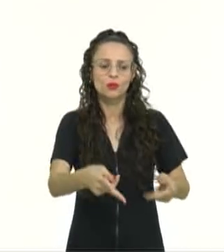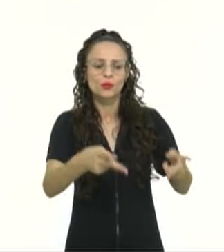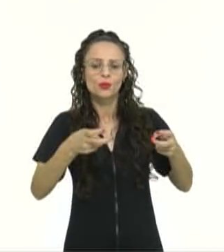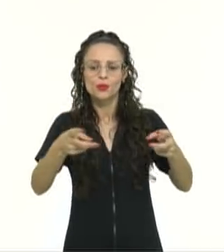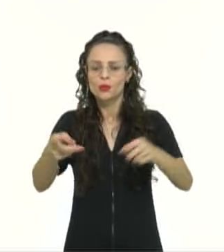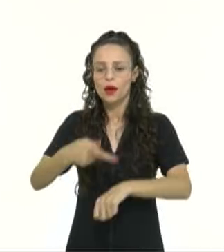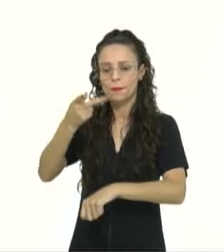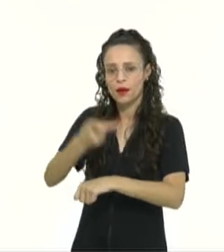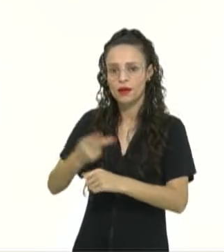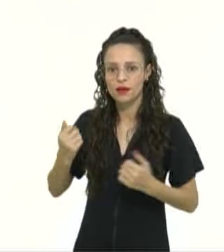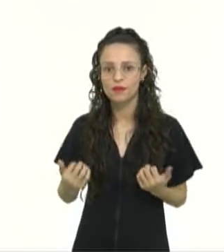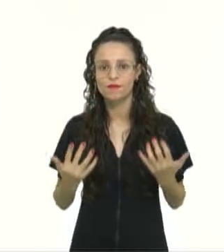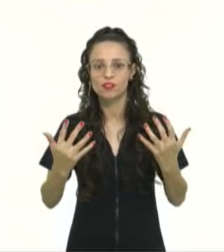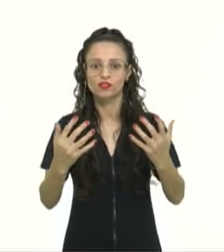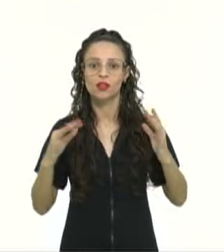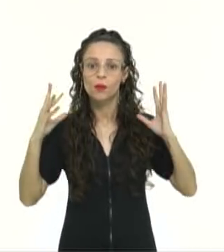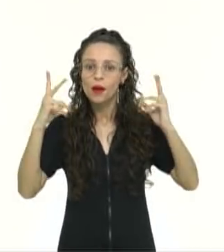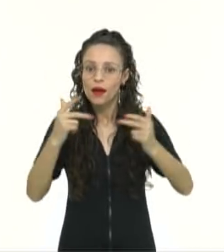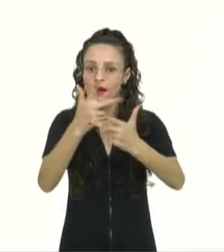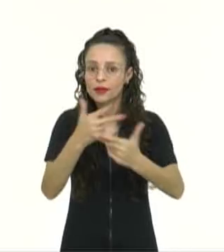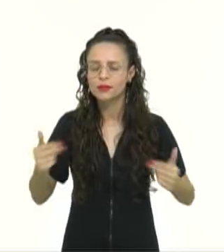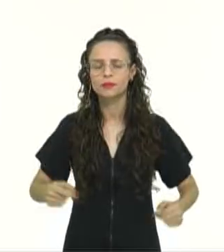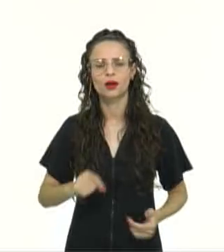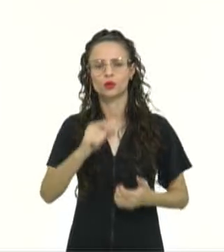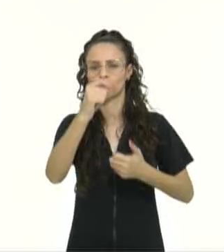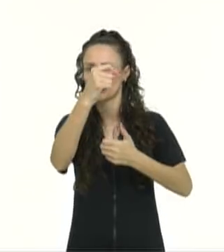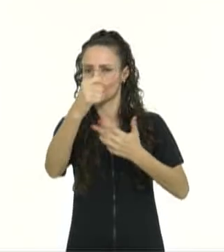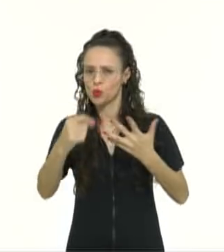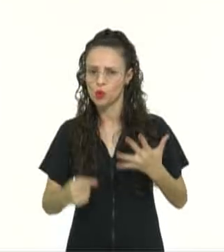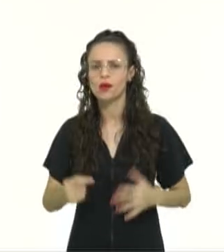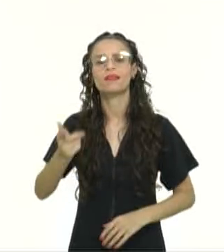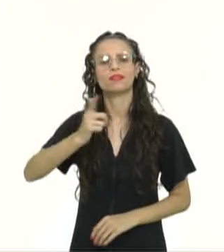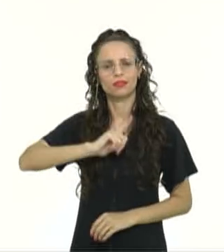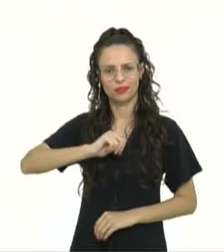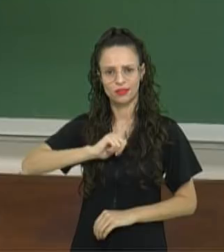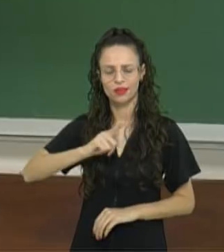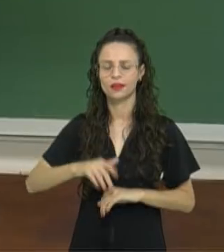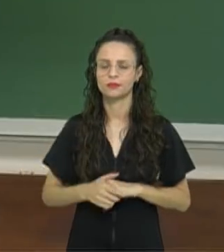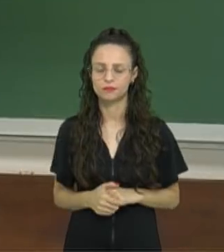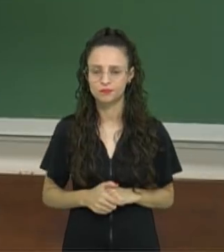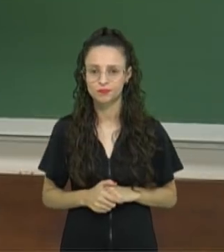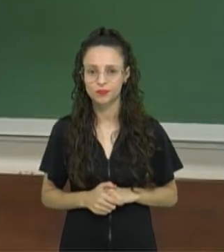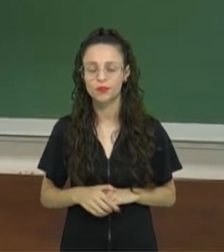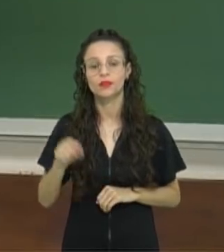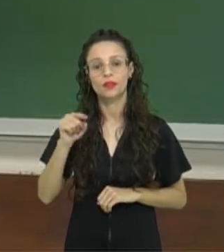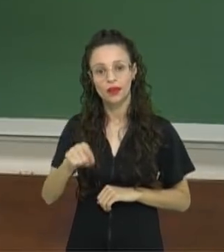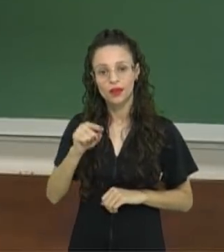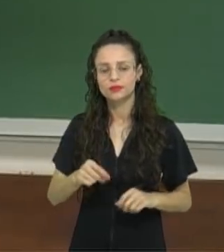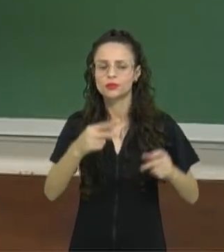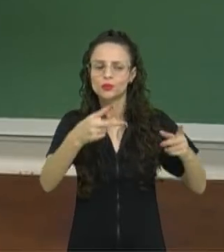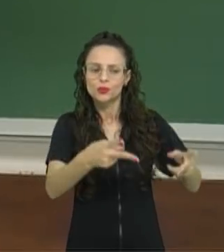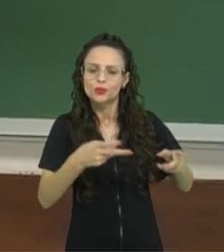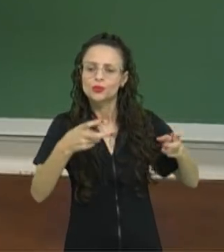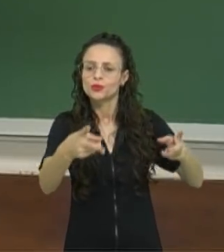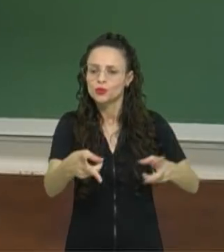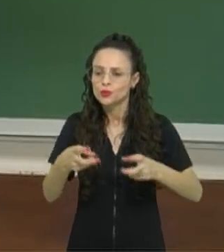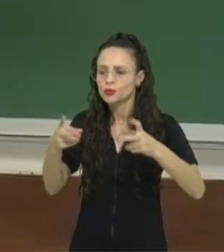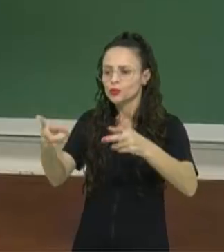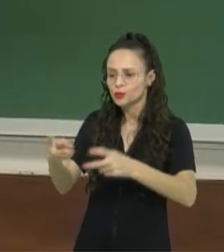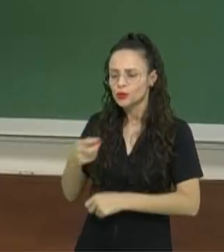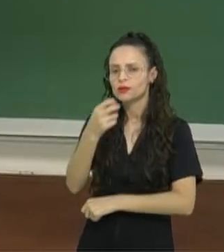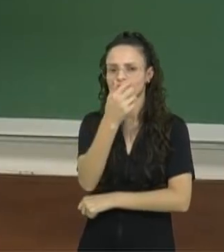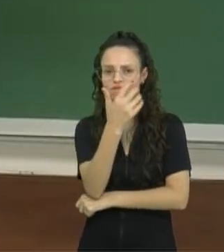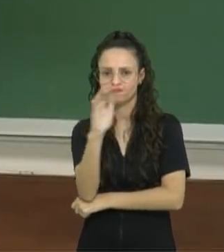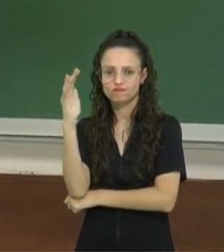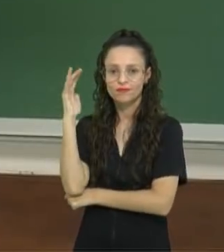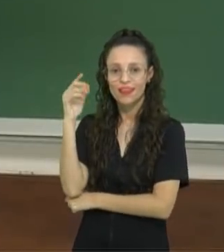mineral, vegetal, animal, entre outras atividades. E o extrativismo, ele é a